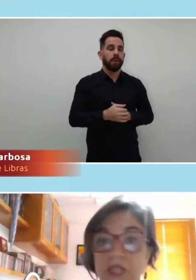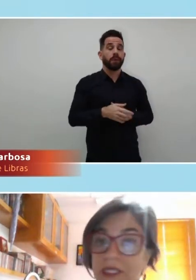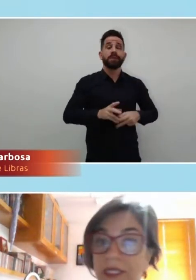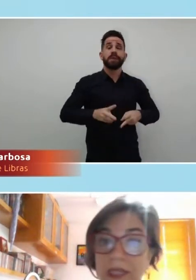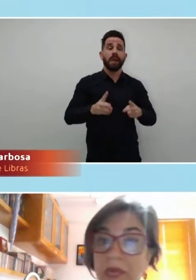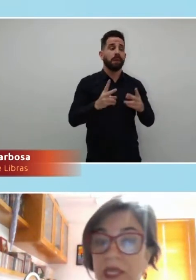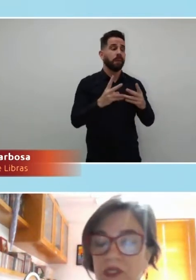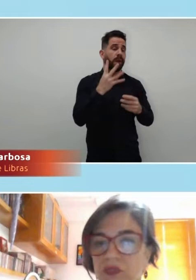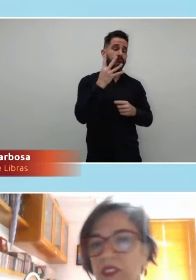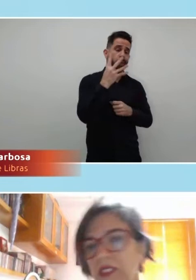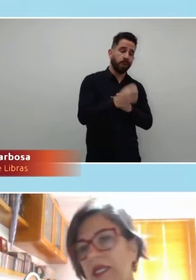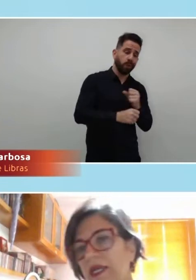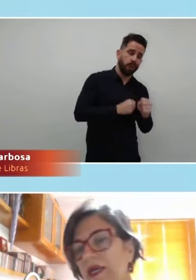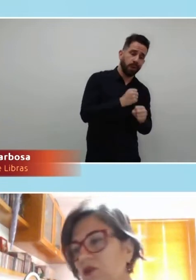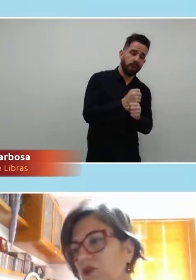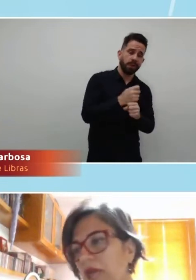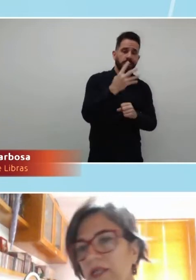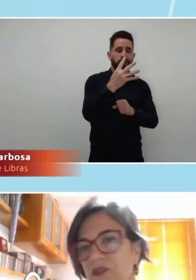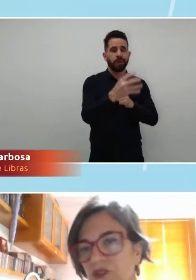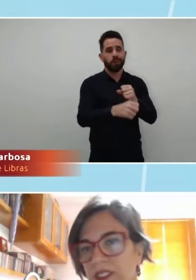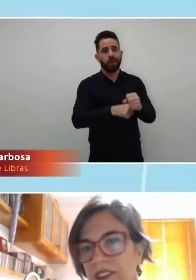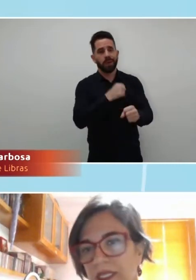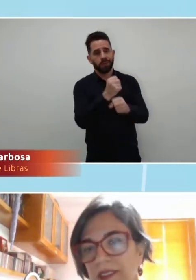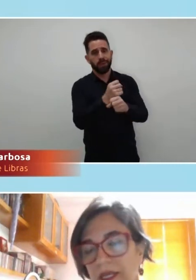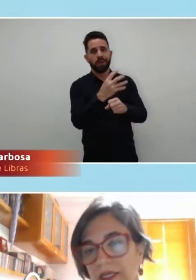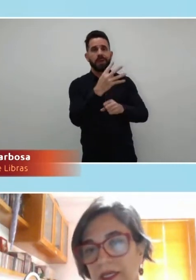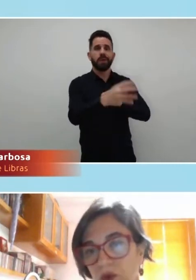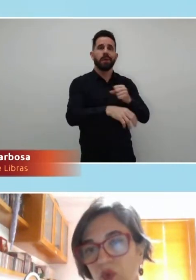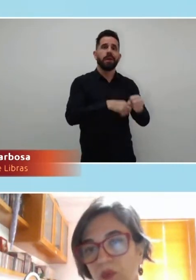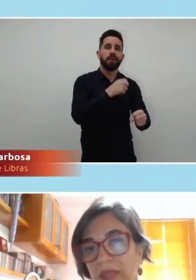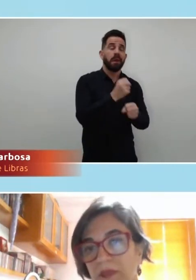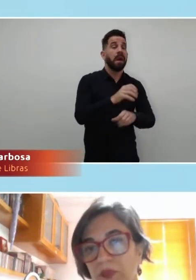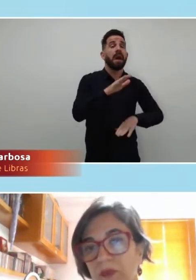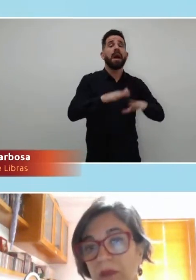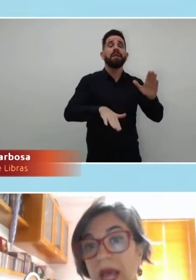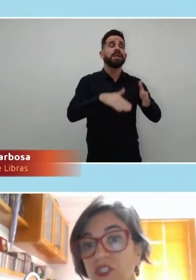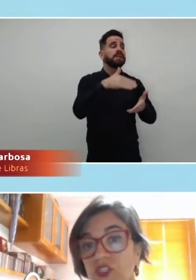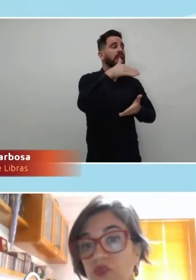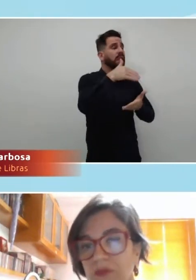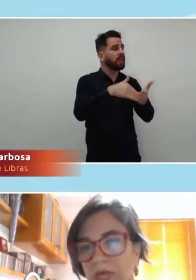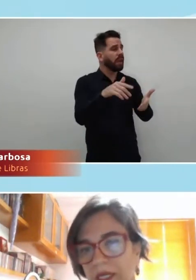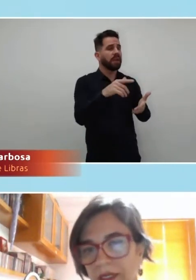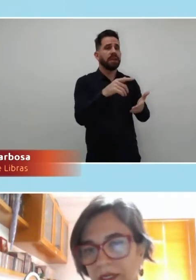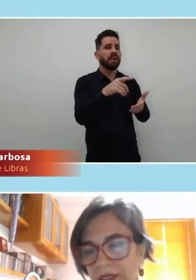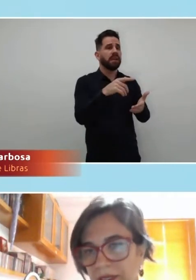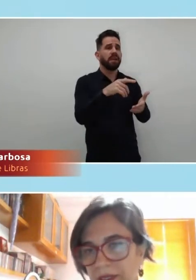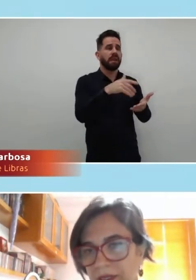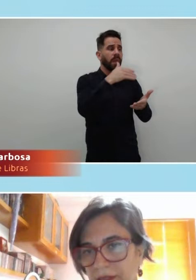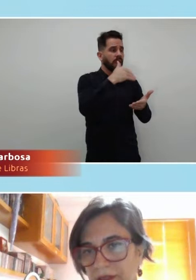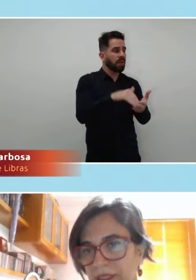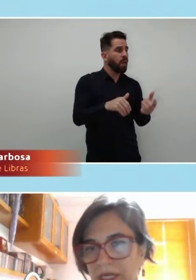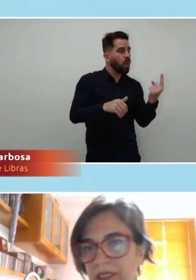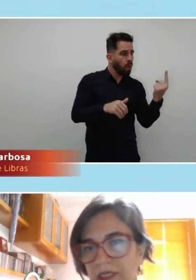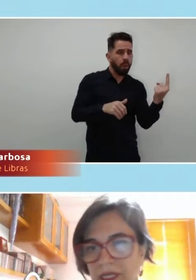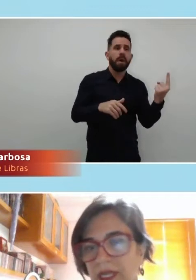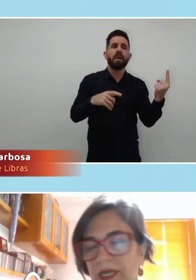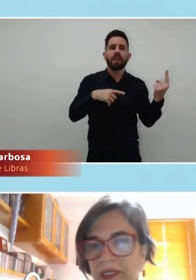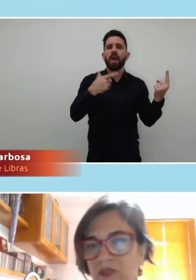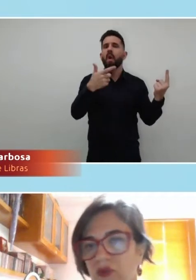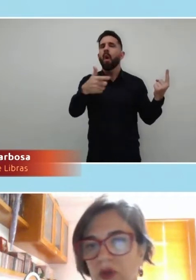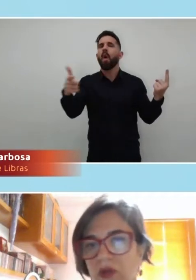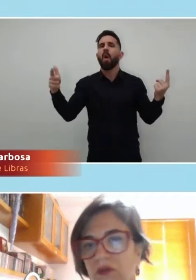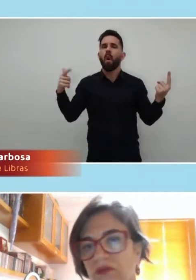às vezes até menos. Você tem lugares onde essa secretaria ela é ocupada por mais de uma liderança lá,